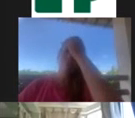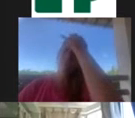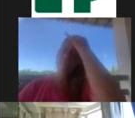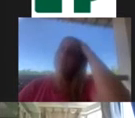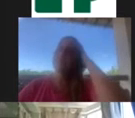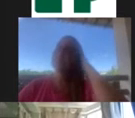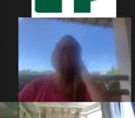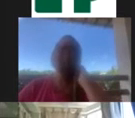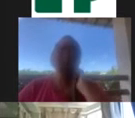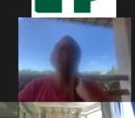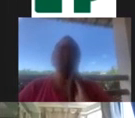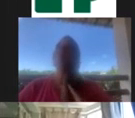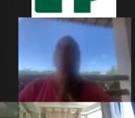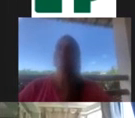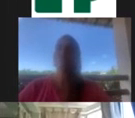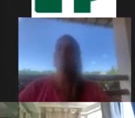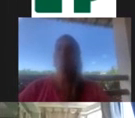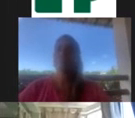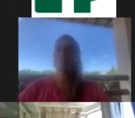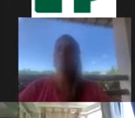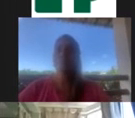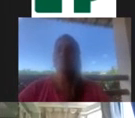É, essa resolução foi que